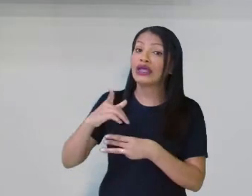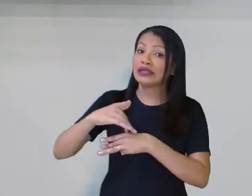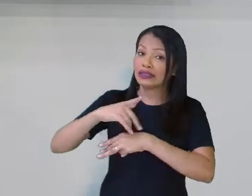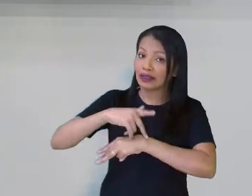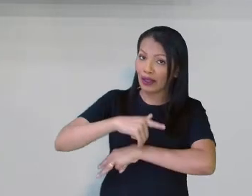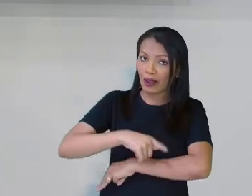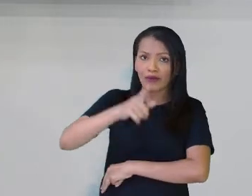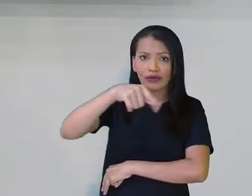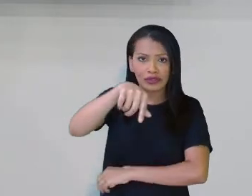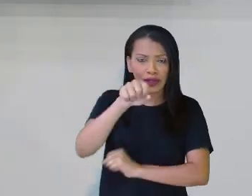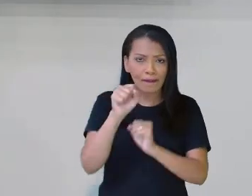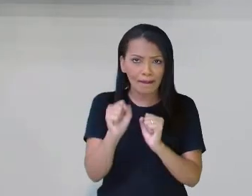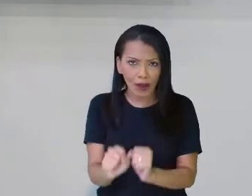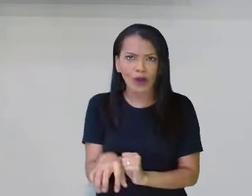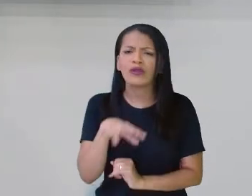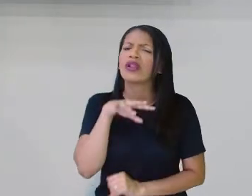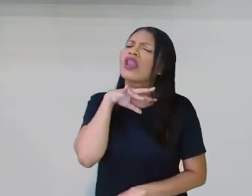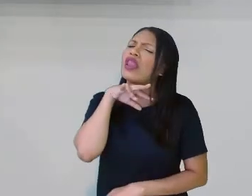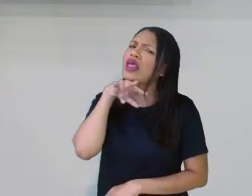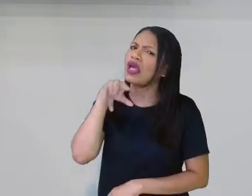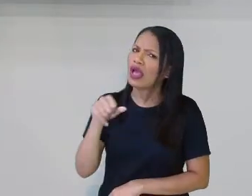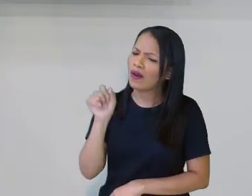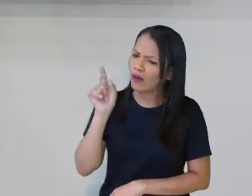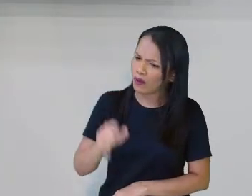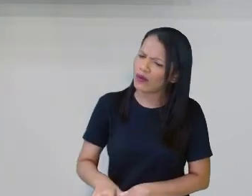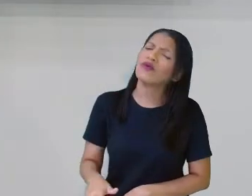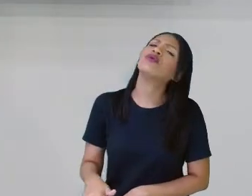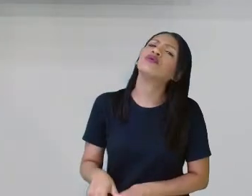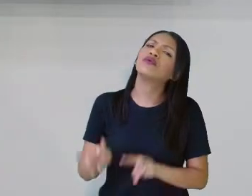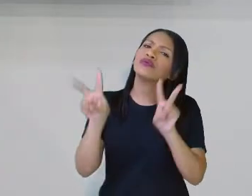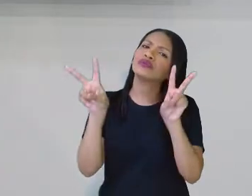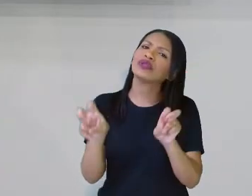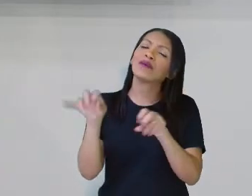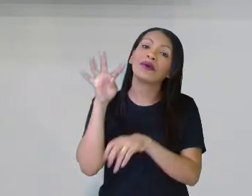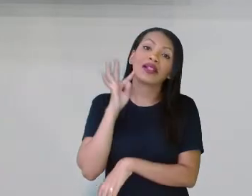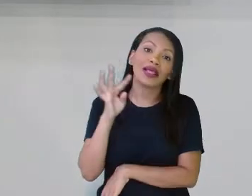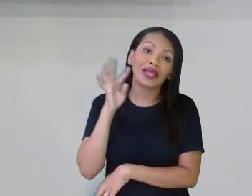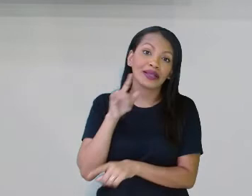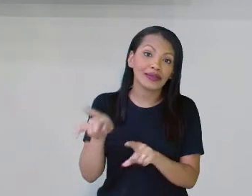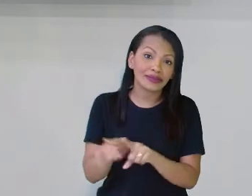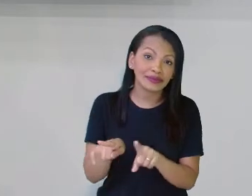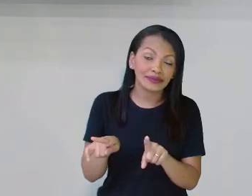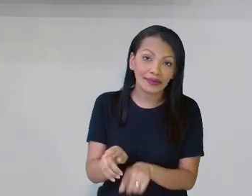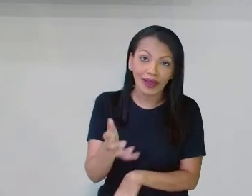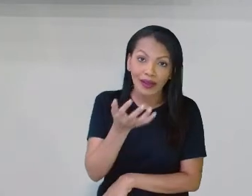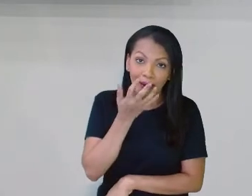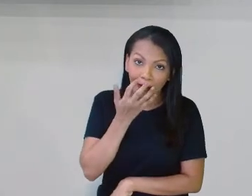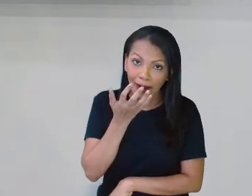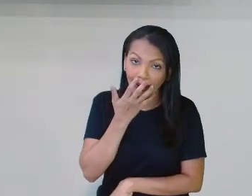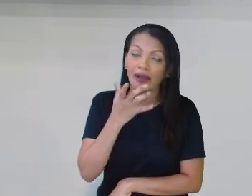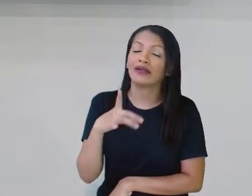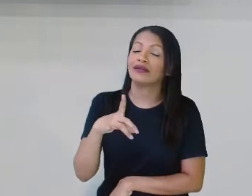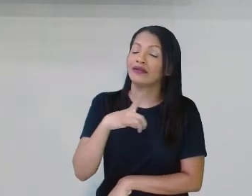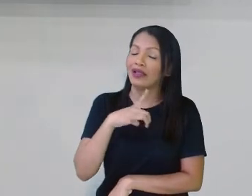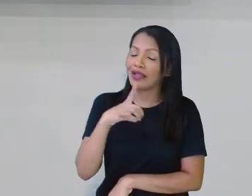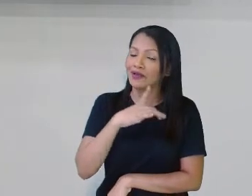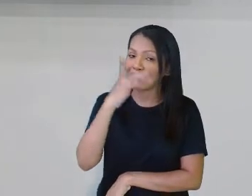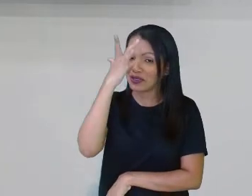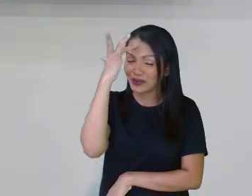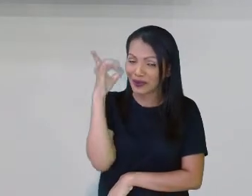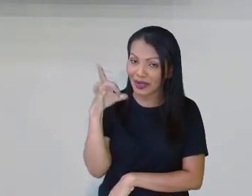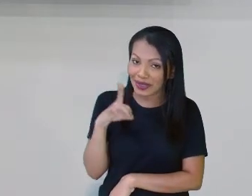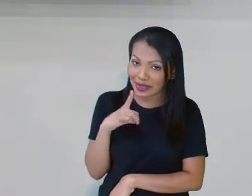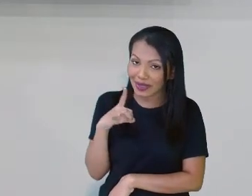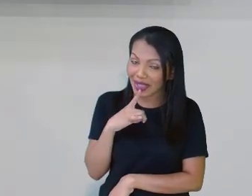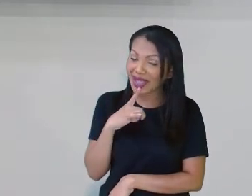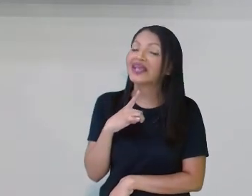aí, leão é um tema bem legal, cachorro também é, porque inclusive hoje em dia, ó, muita gente tem cachorro. Vocês devem ter